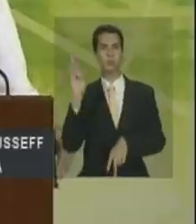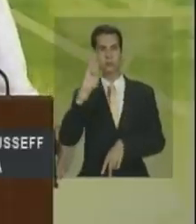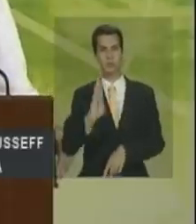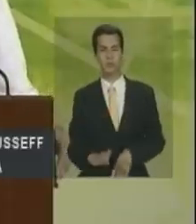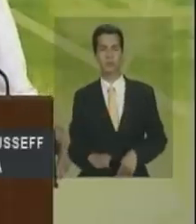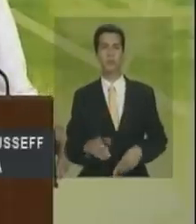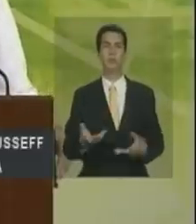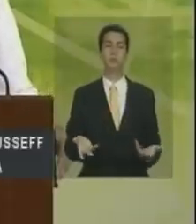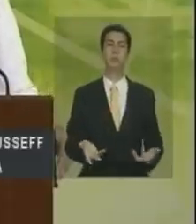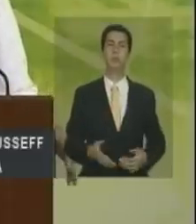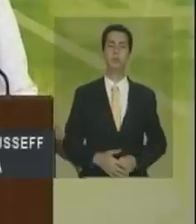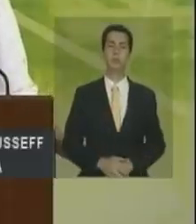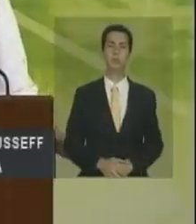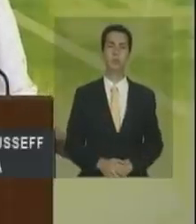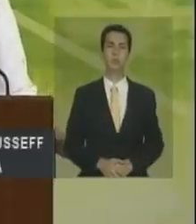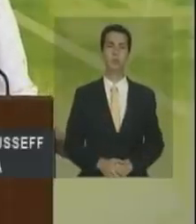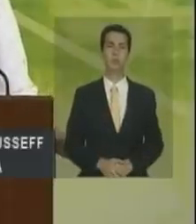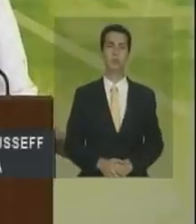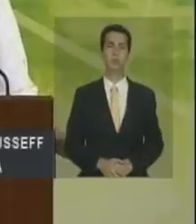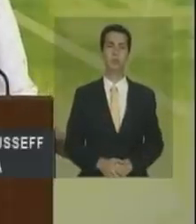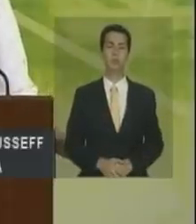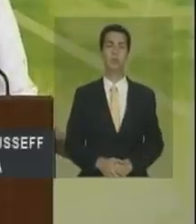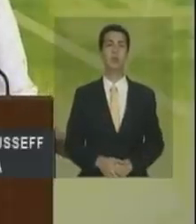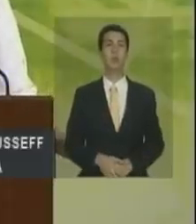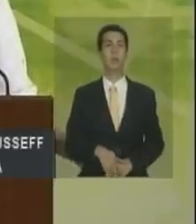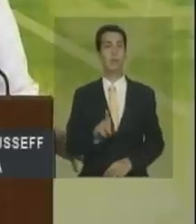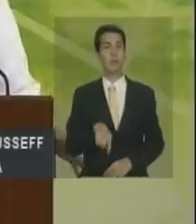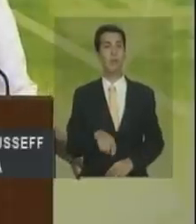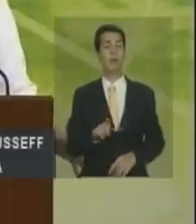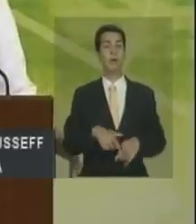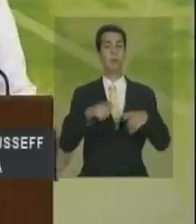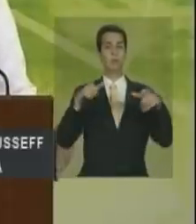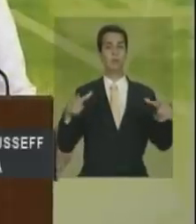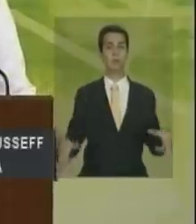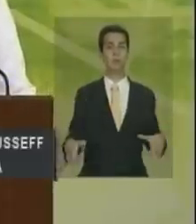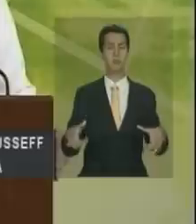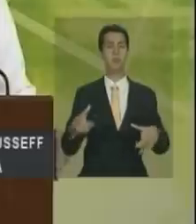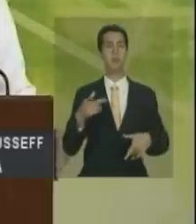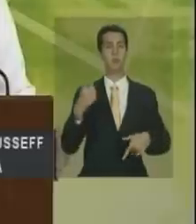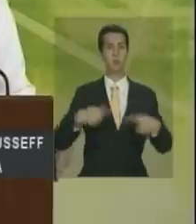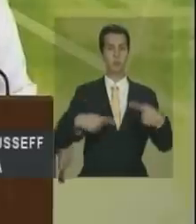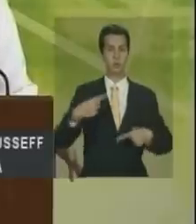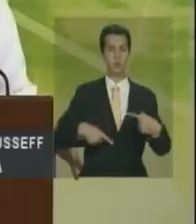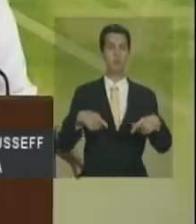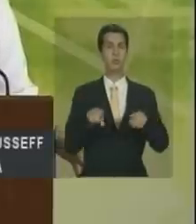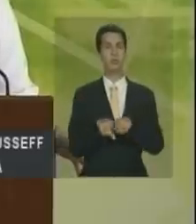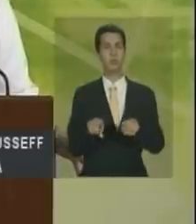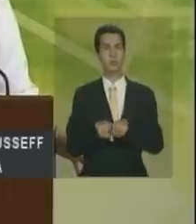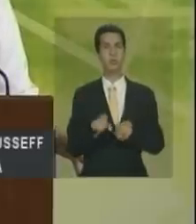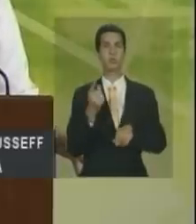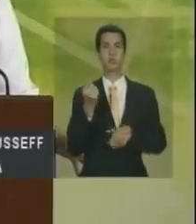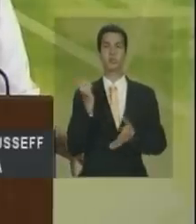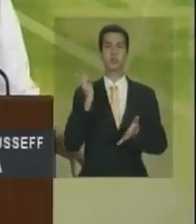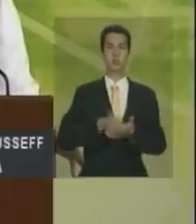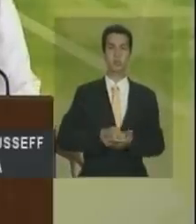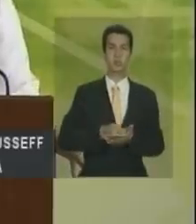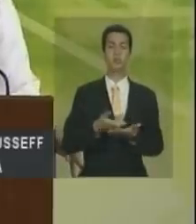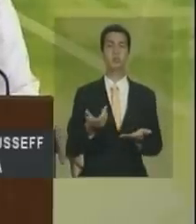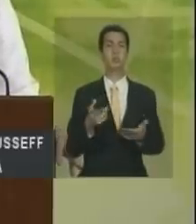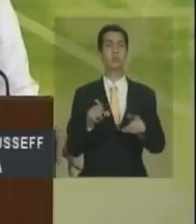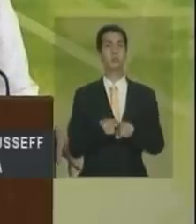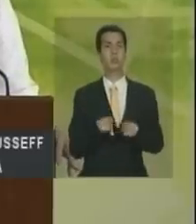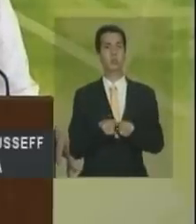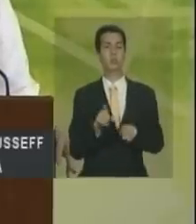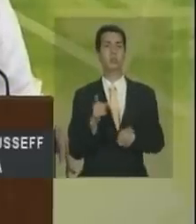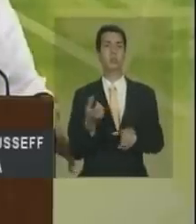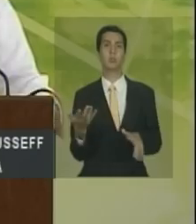brasileira, no aumento da competitividade e na redução de custos, na garantia do emprego, na